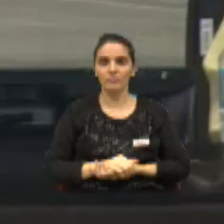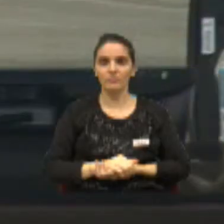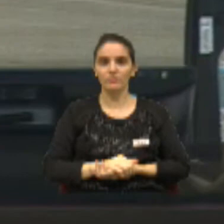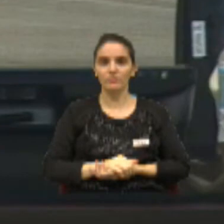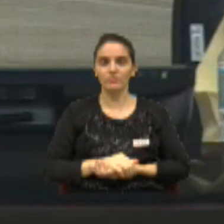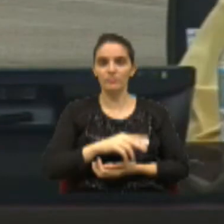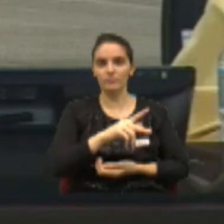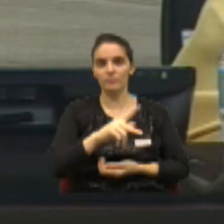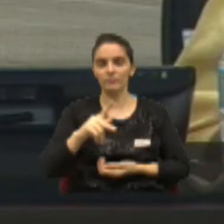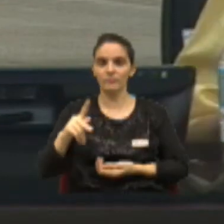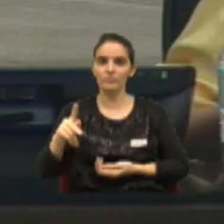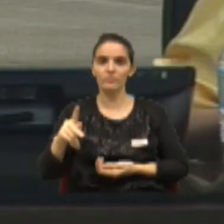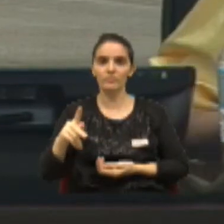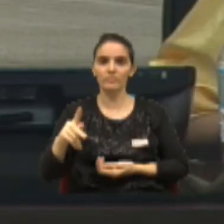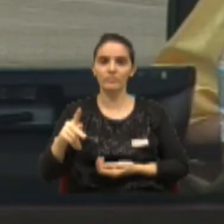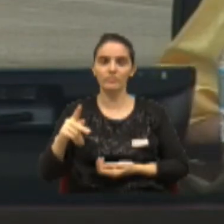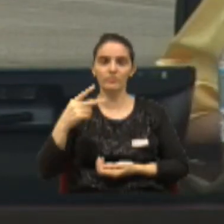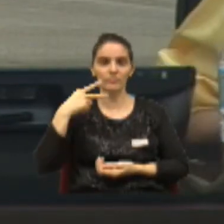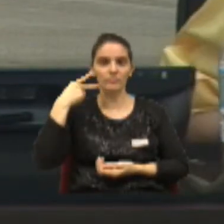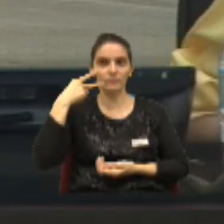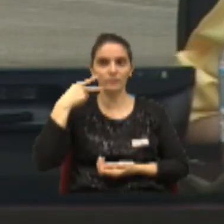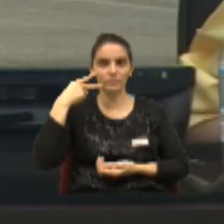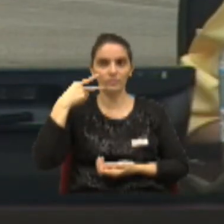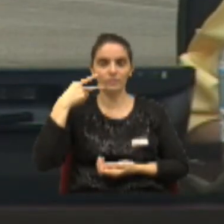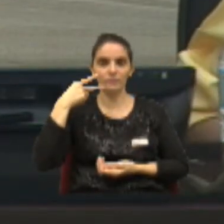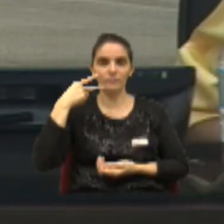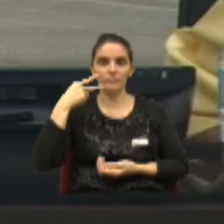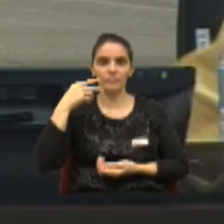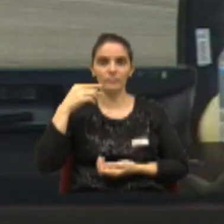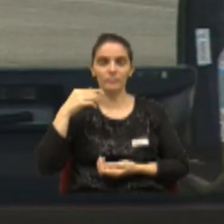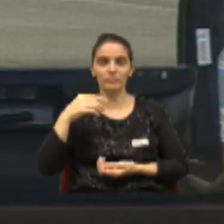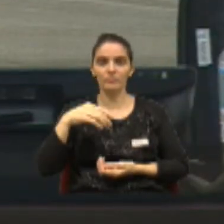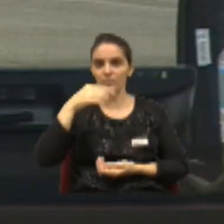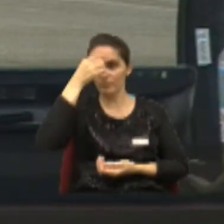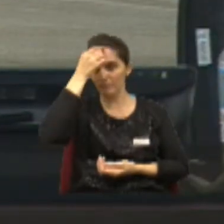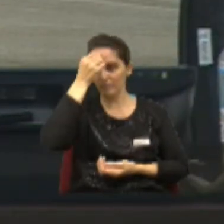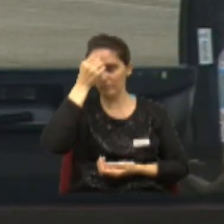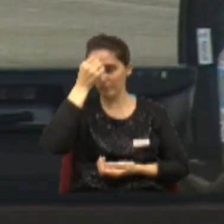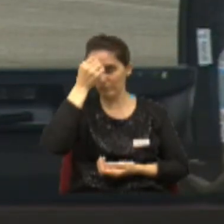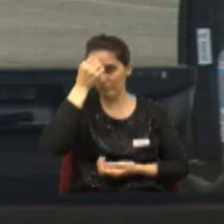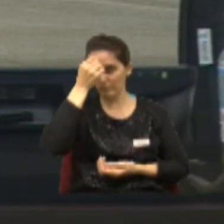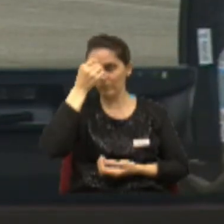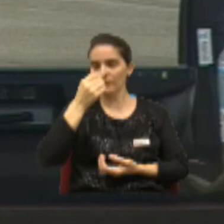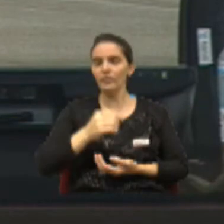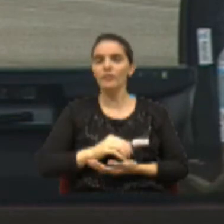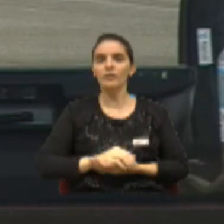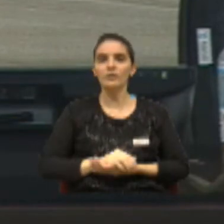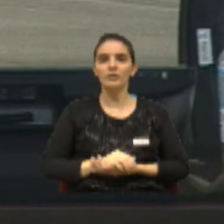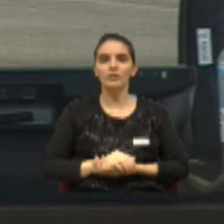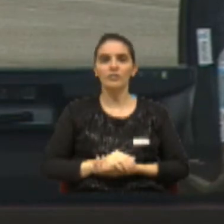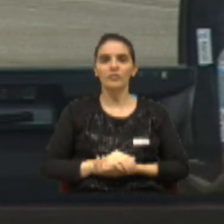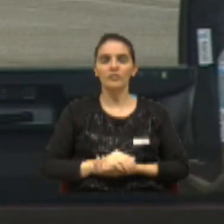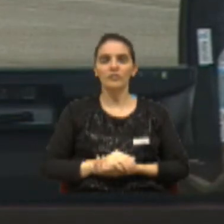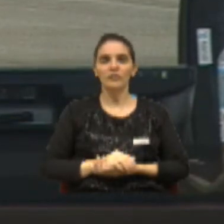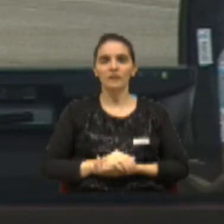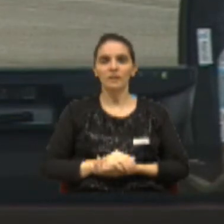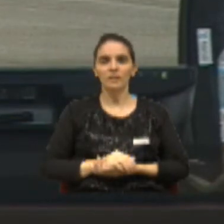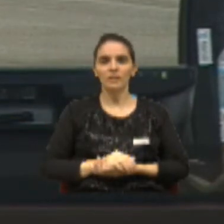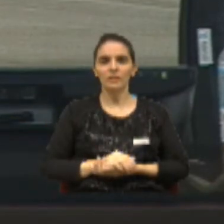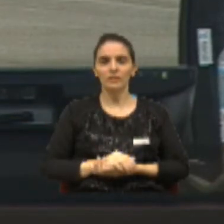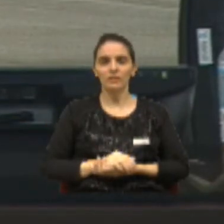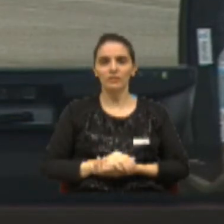Senhor presidente, nobres pares, em especial doutor Rafael, essa ótica que eu